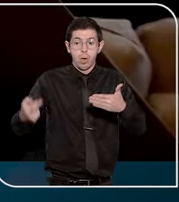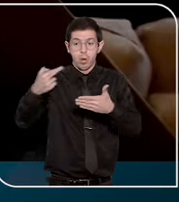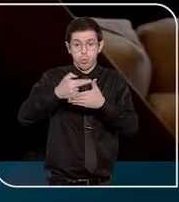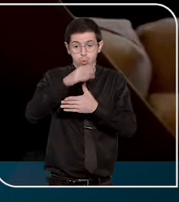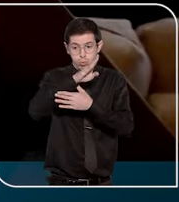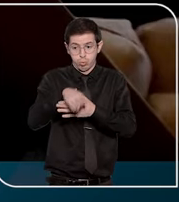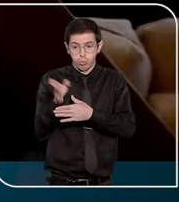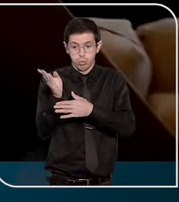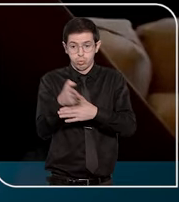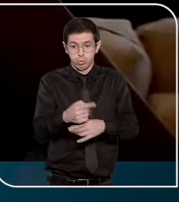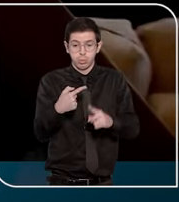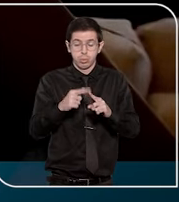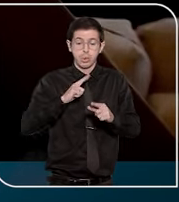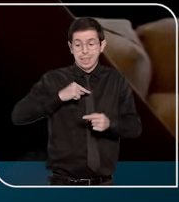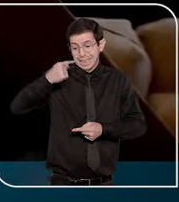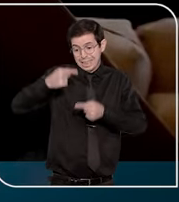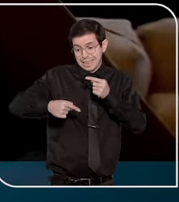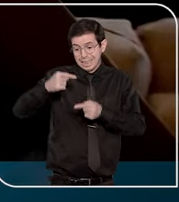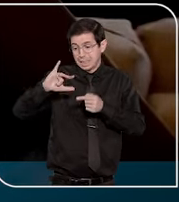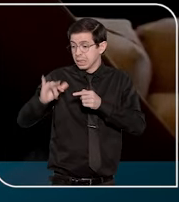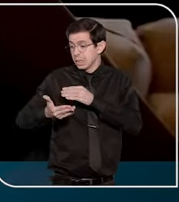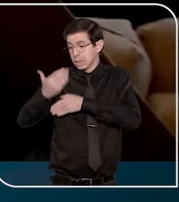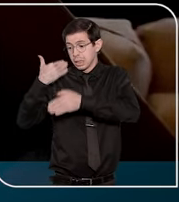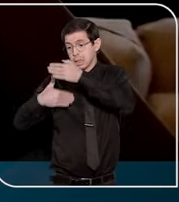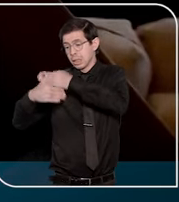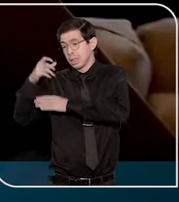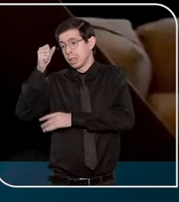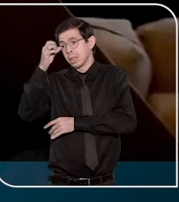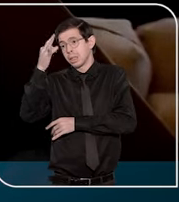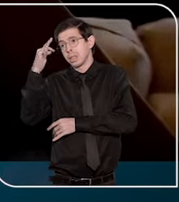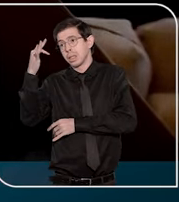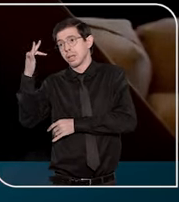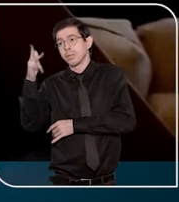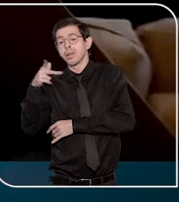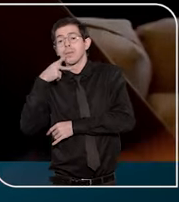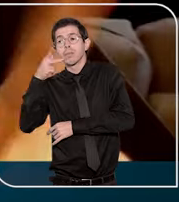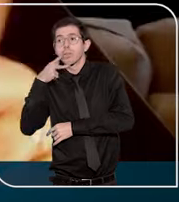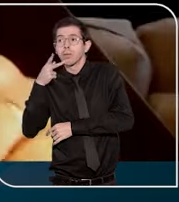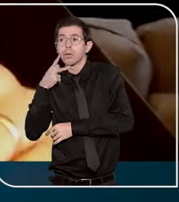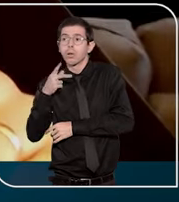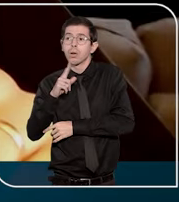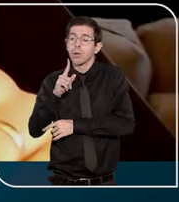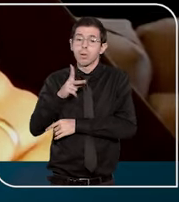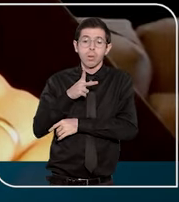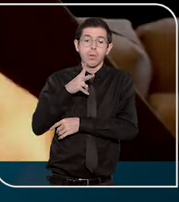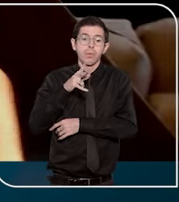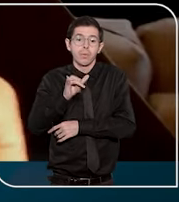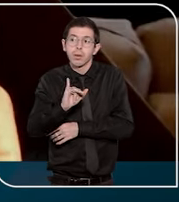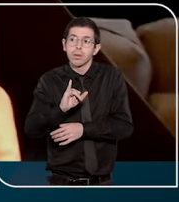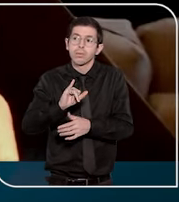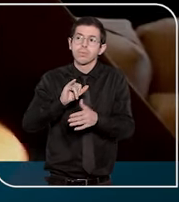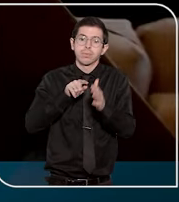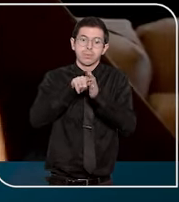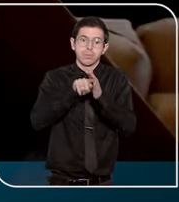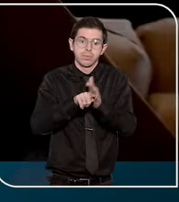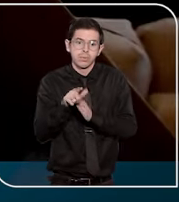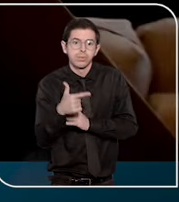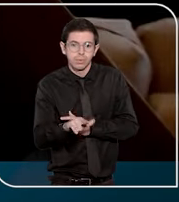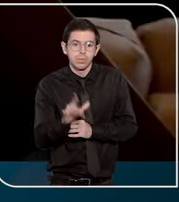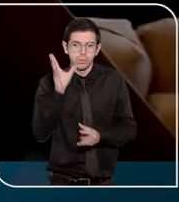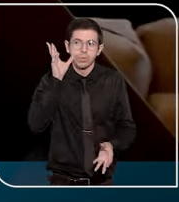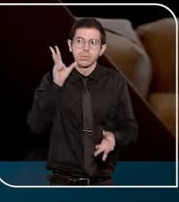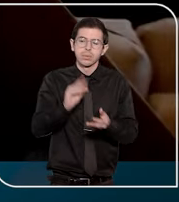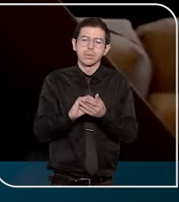por discussões que o Supremo já disse que não adianta, não vai, não é lance pro VAR. Entenderam? Então,